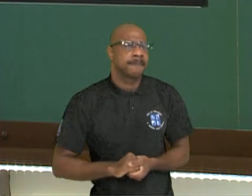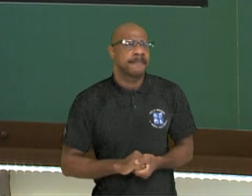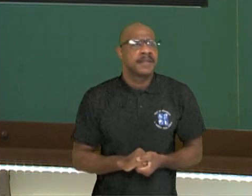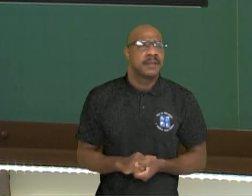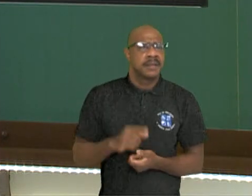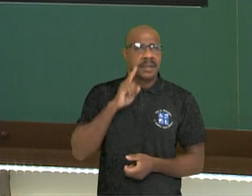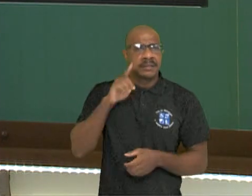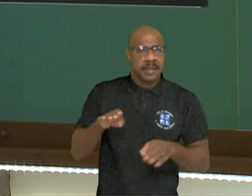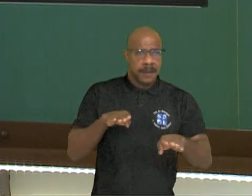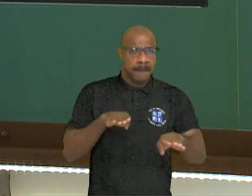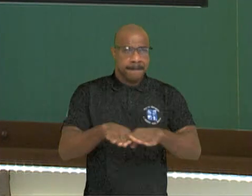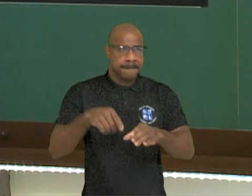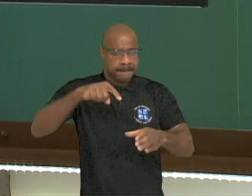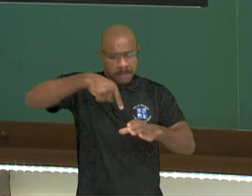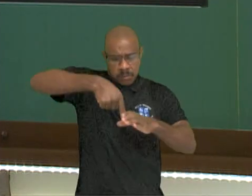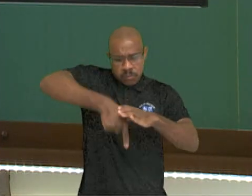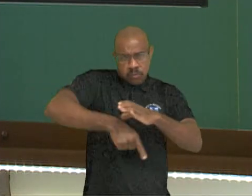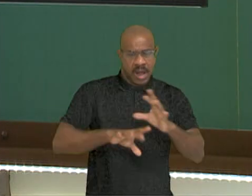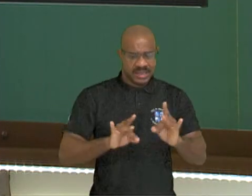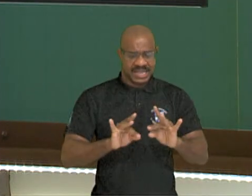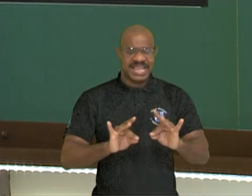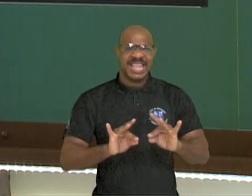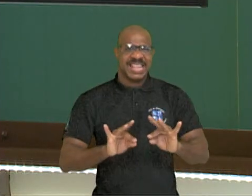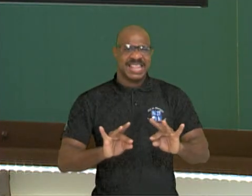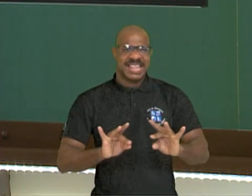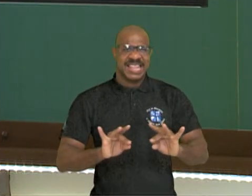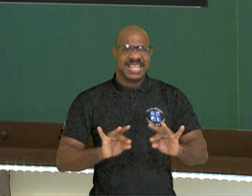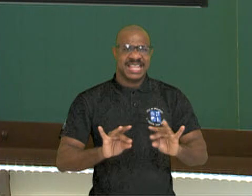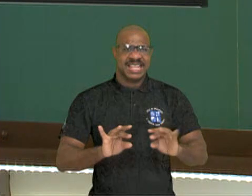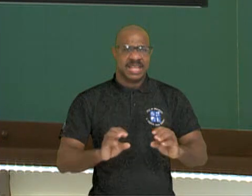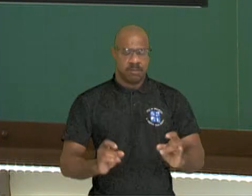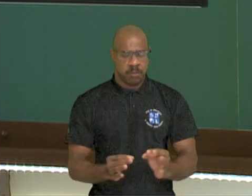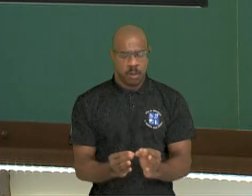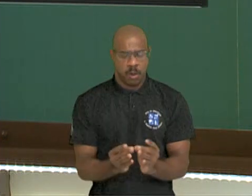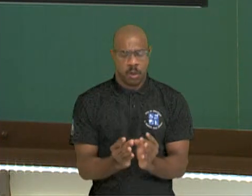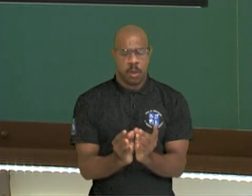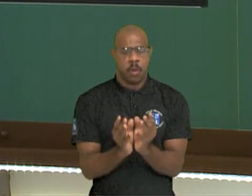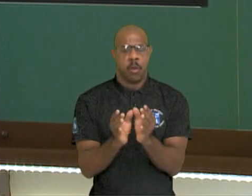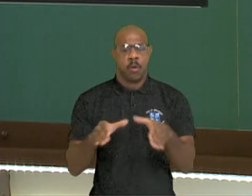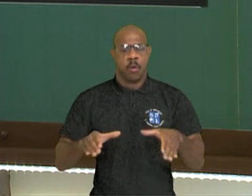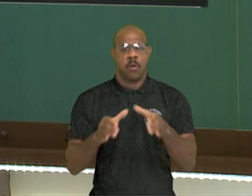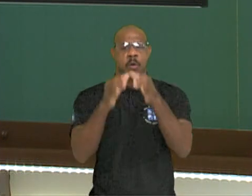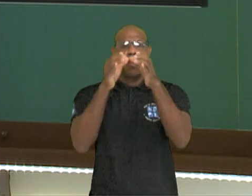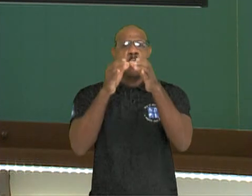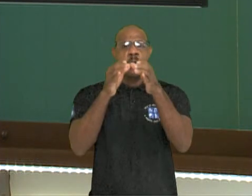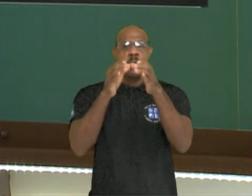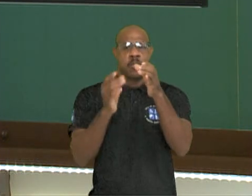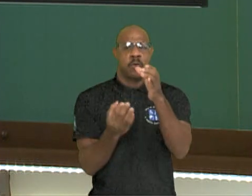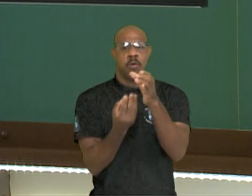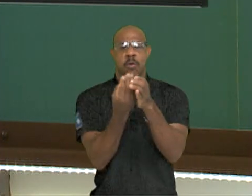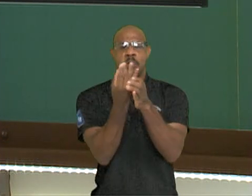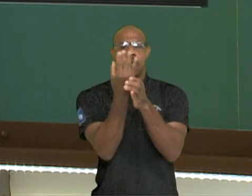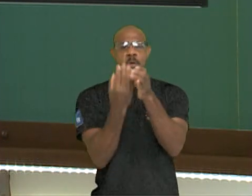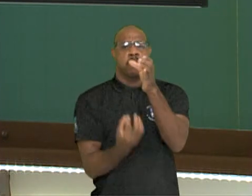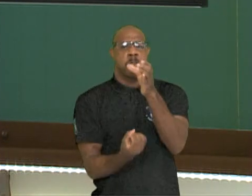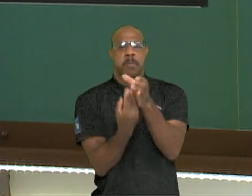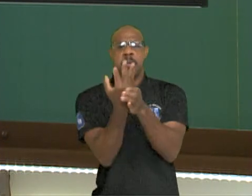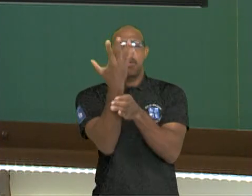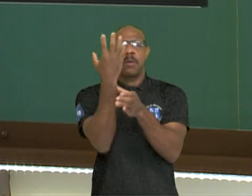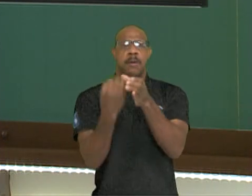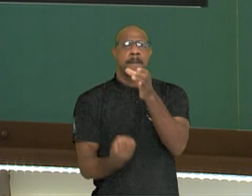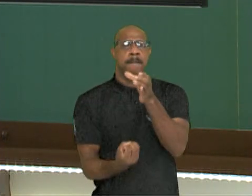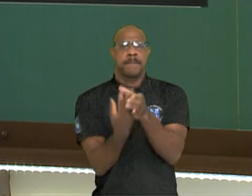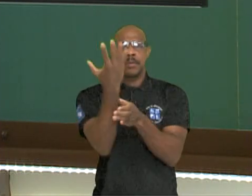no interior ainda. Depois nós temos a chaminé, que é de onde sai esse material. Nós temos a cratera, que é a parte